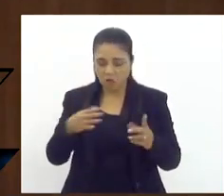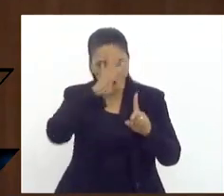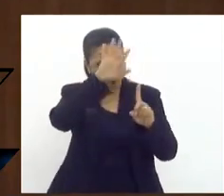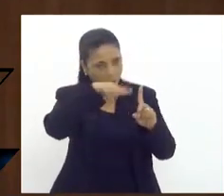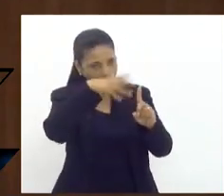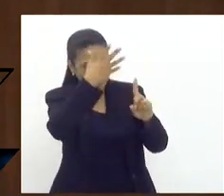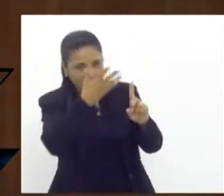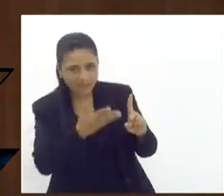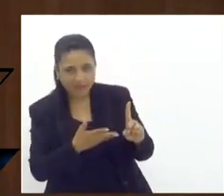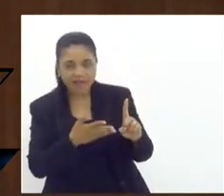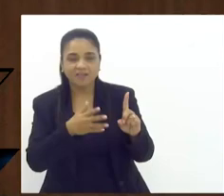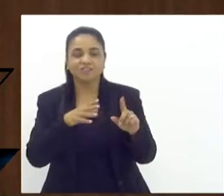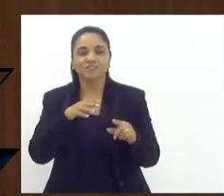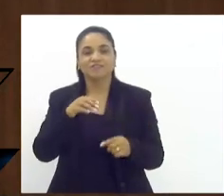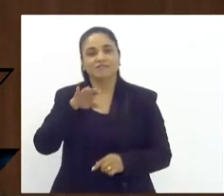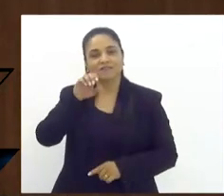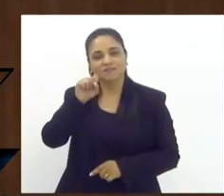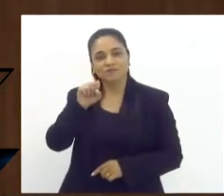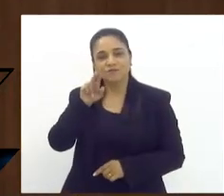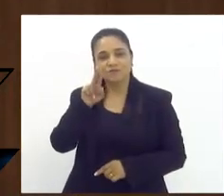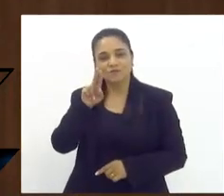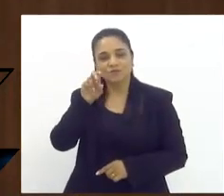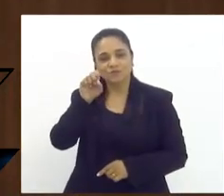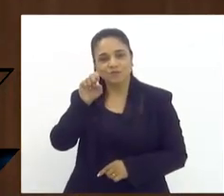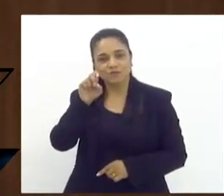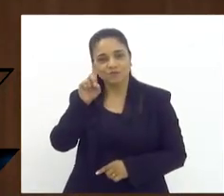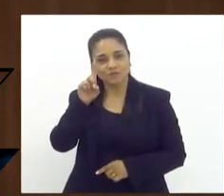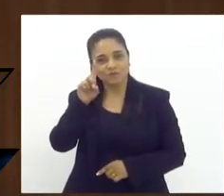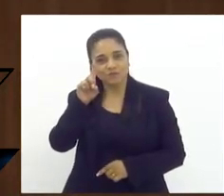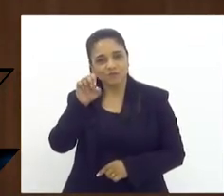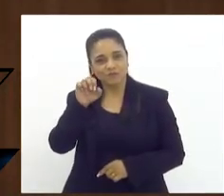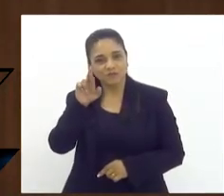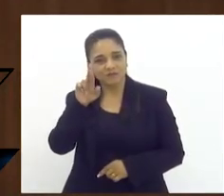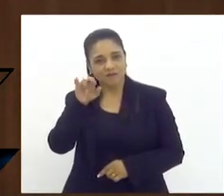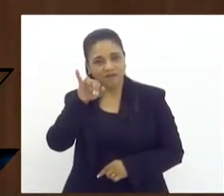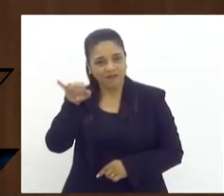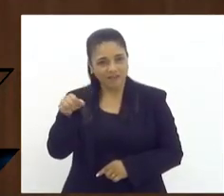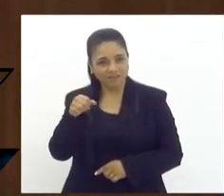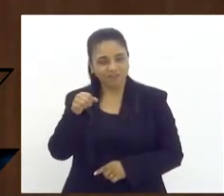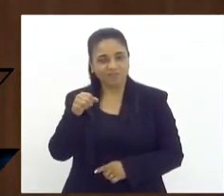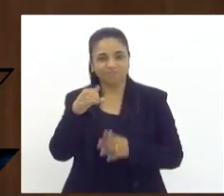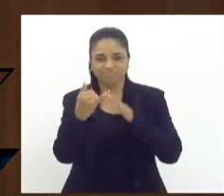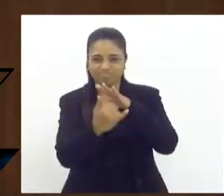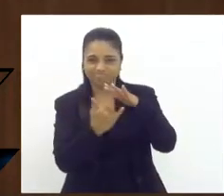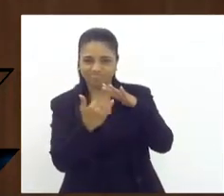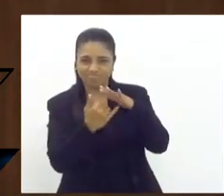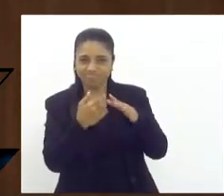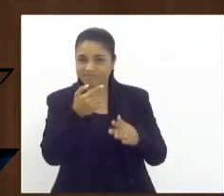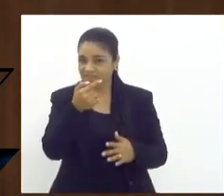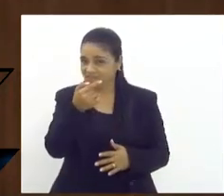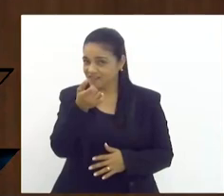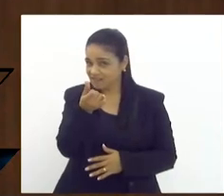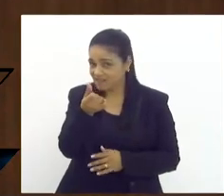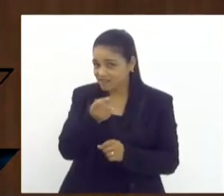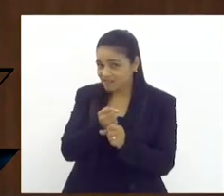feita a sudeste que completou ontem 76 anos e